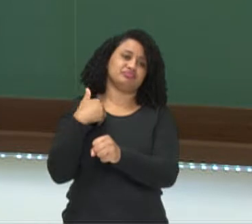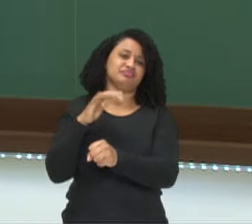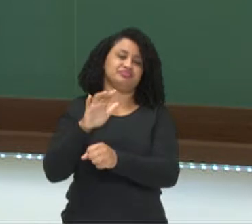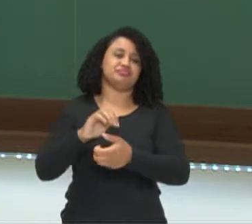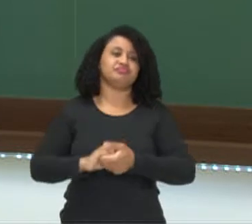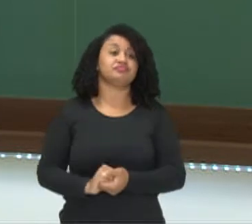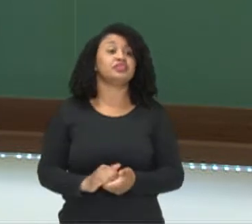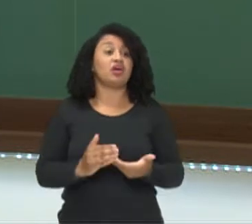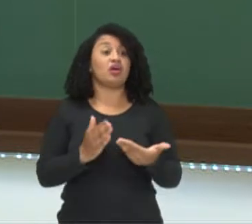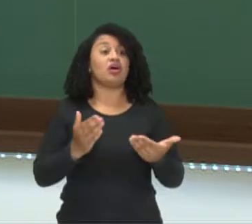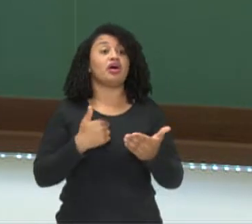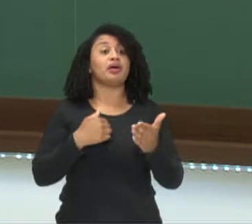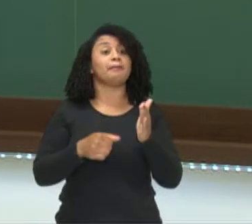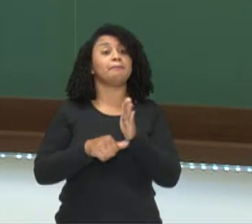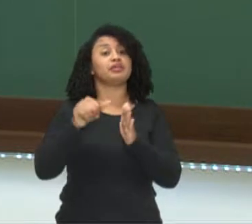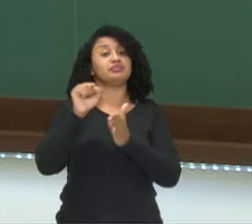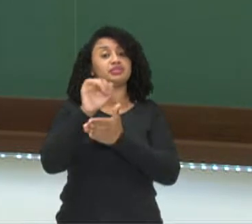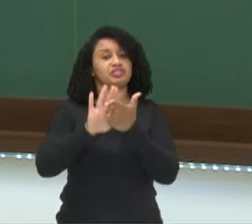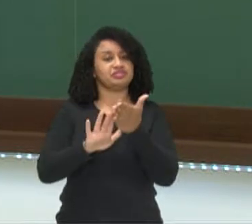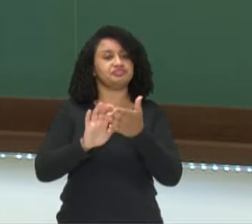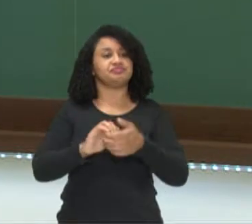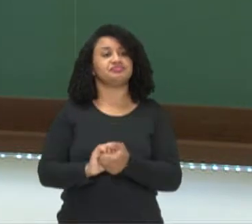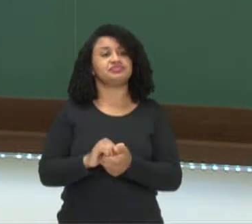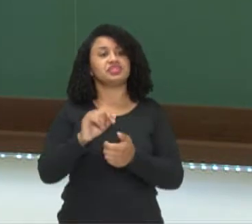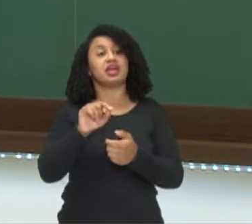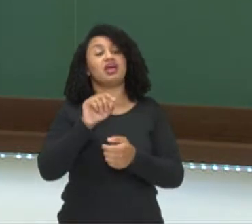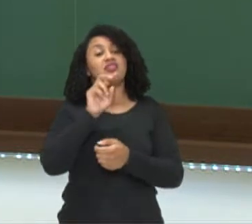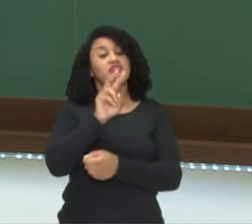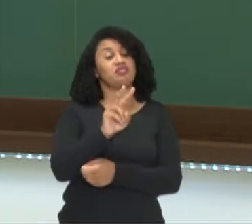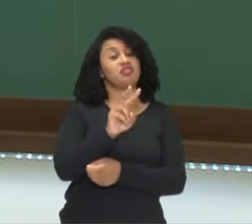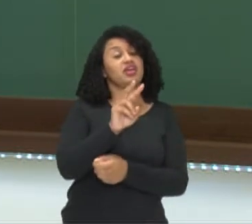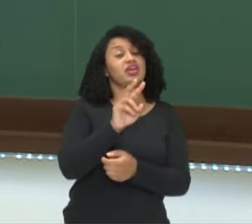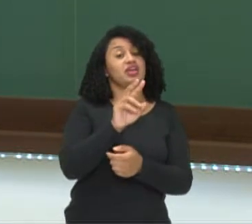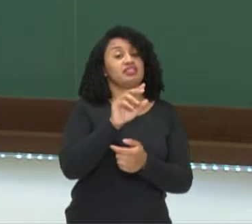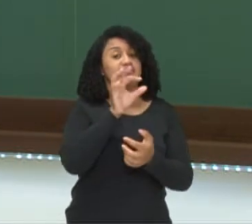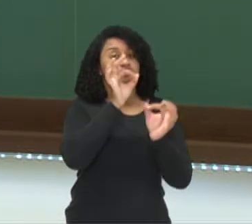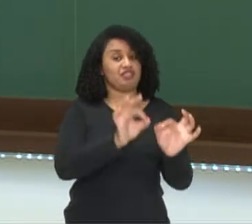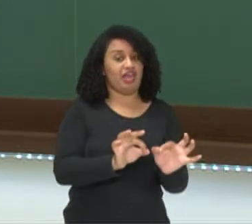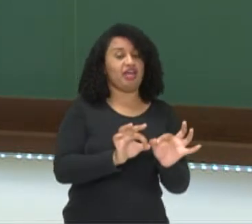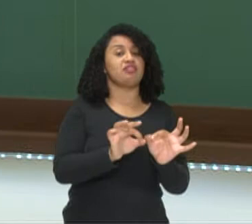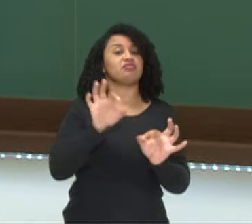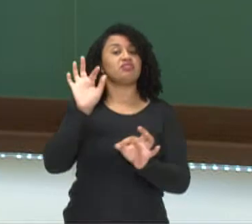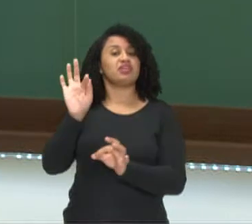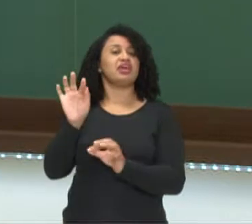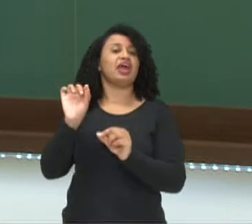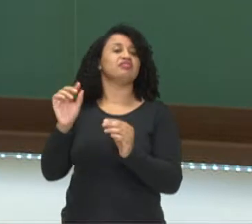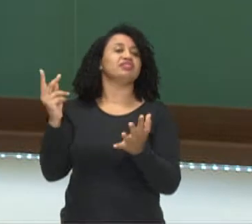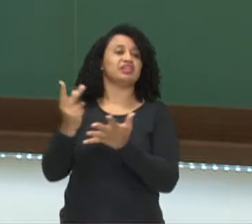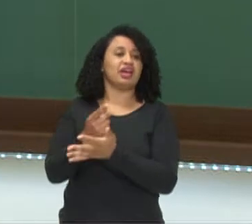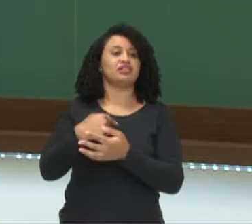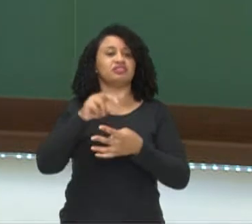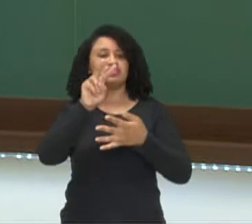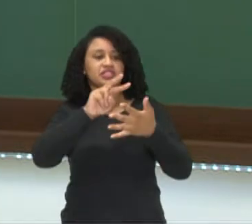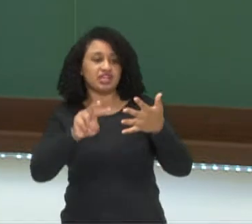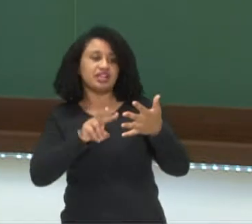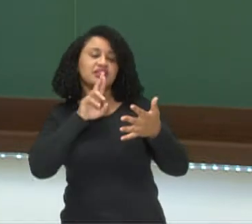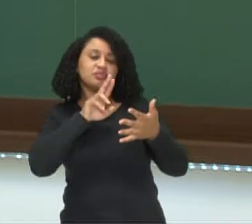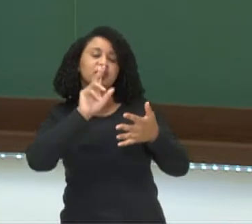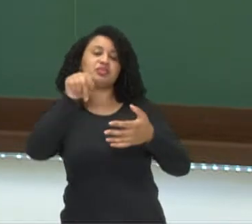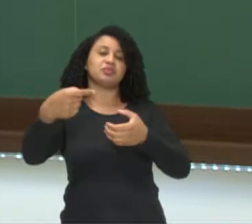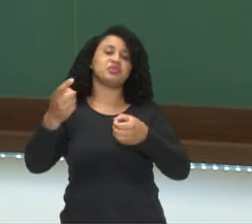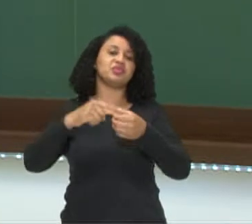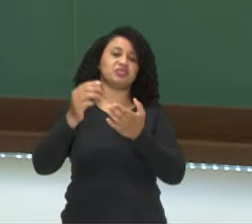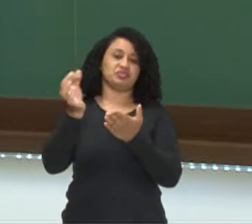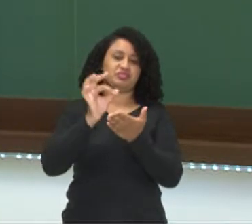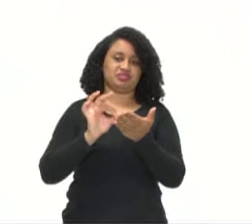Então vamos lá para a primeira atividade. Marque V ou F. Você vai dar uma lida nisso daí e depois eu volto e a gente